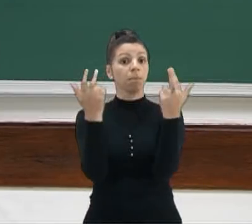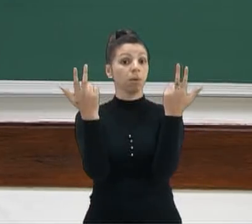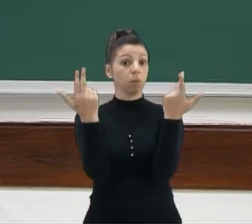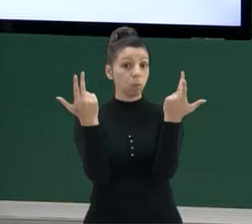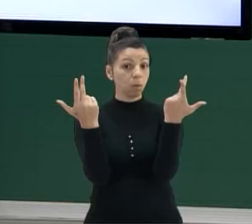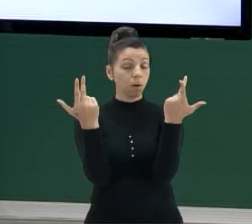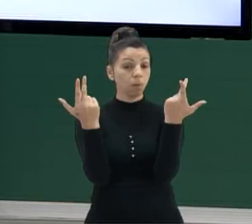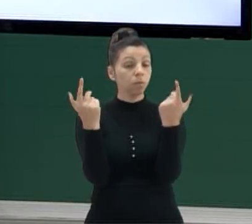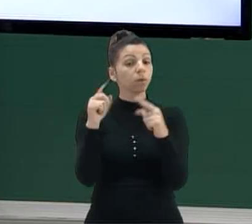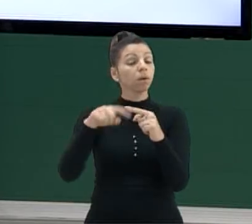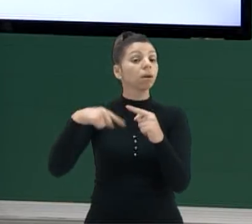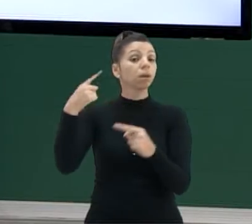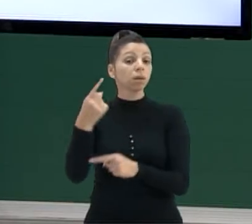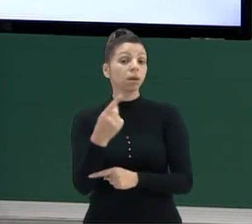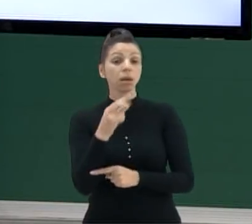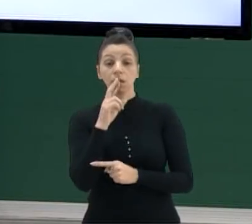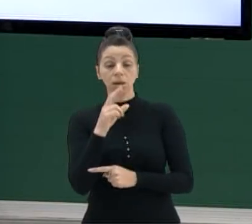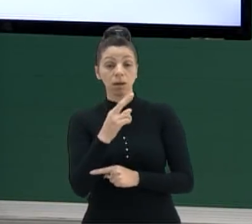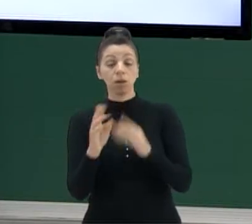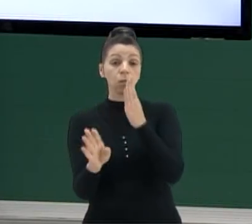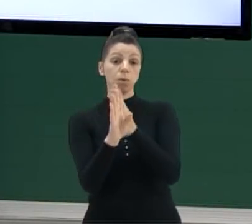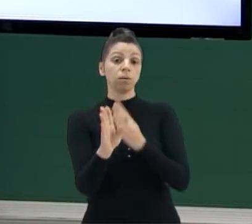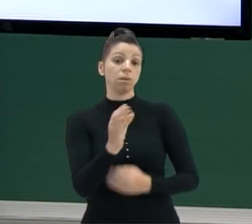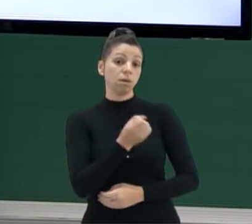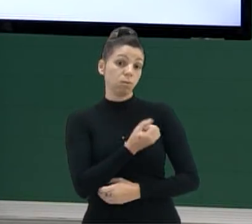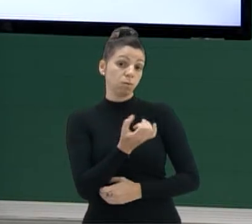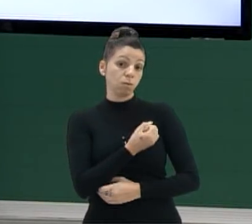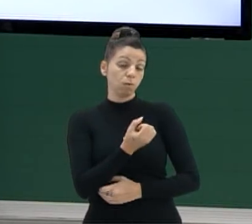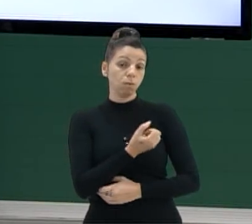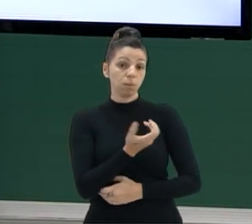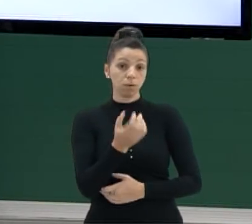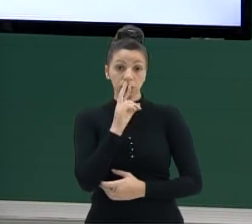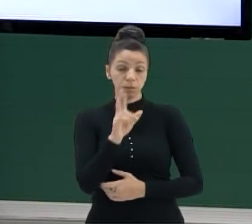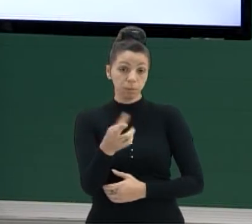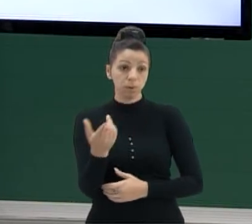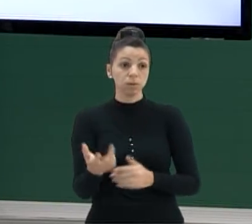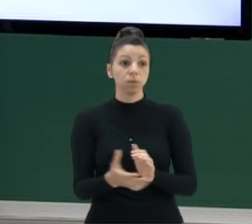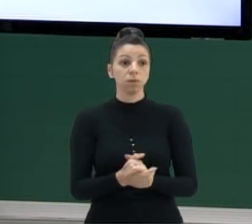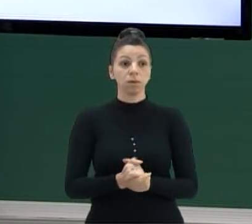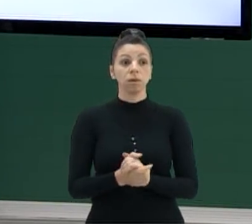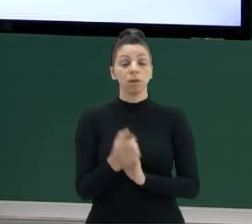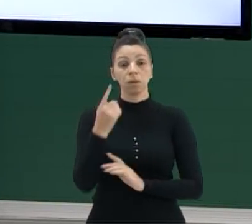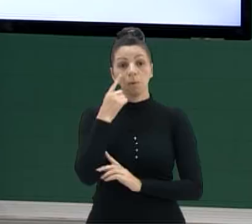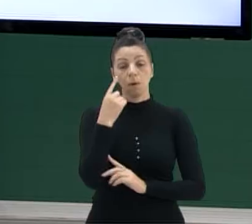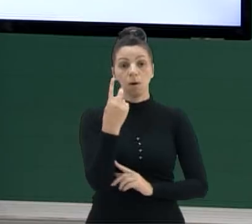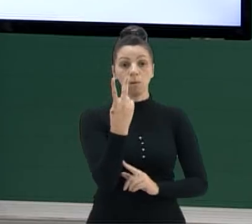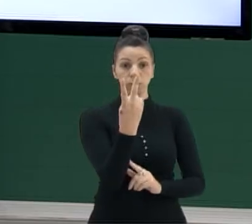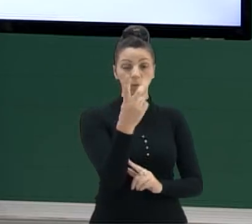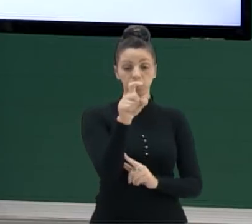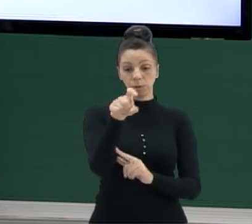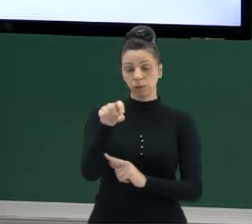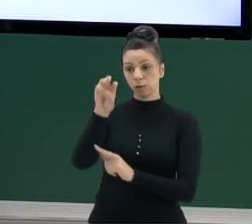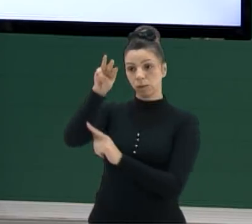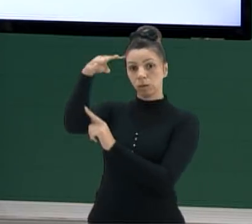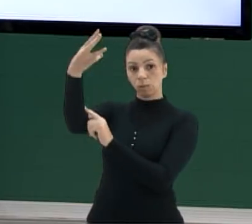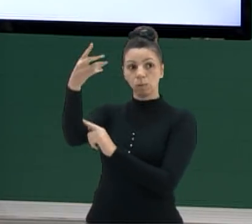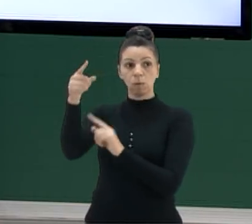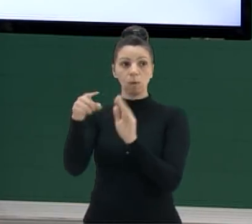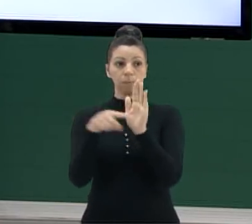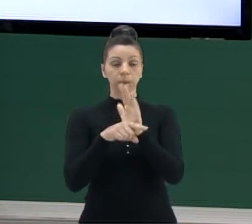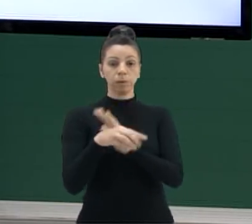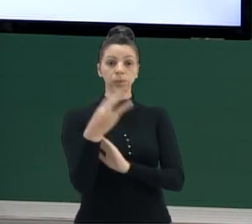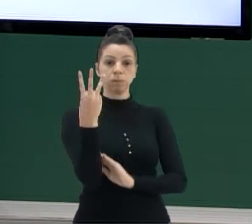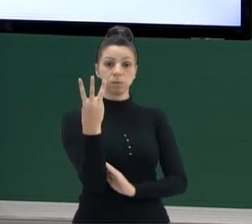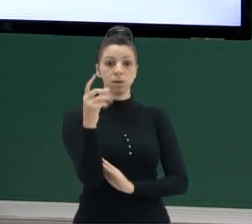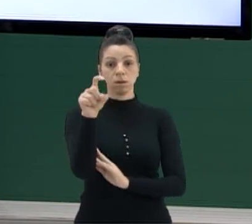numérica. Vamos ver como é que ficou? 2x ao cubo menos 3x, repete a letra x ao cubo, olha lá, x